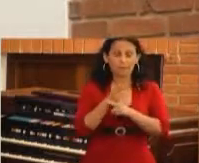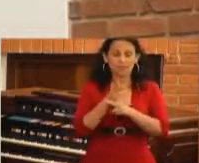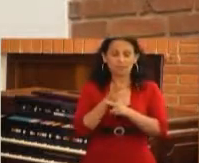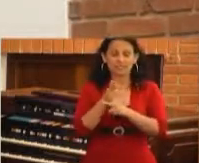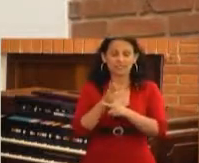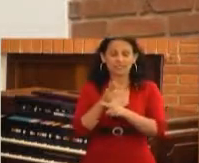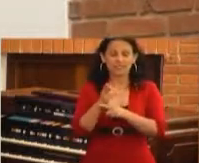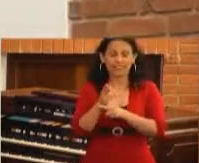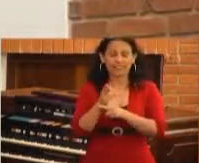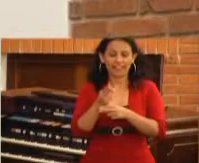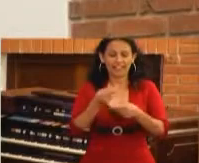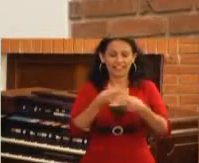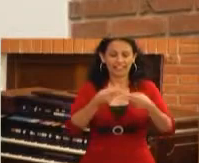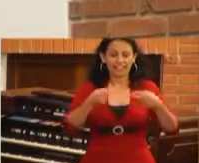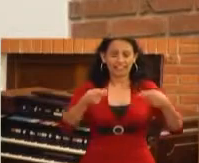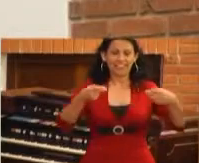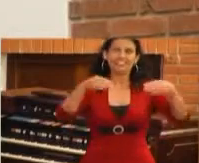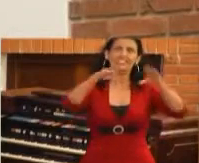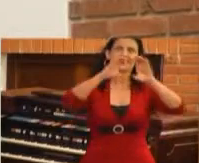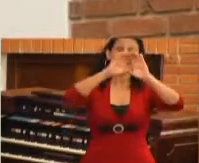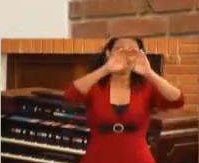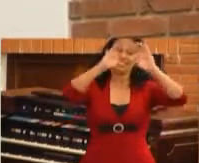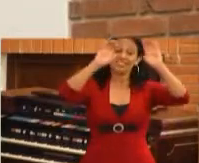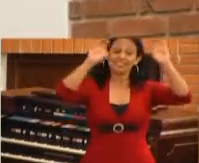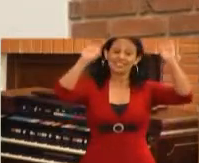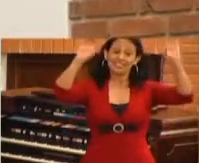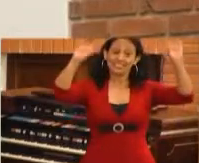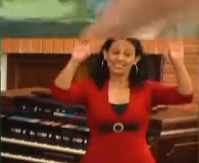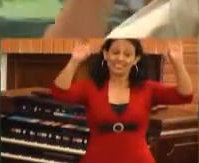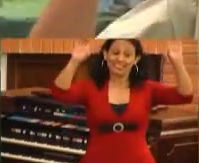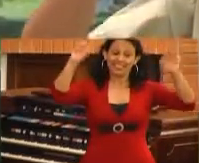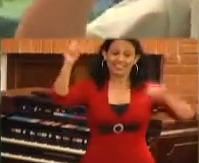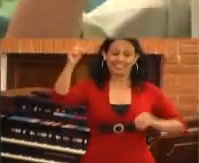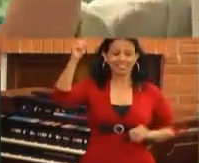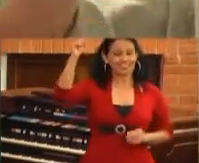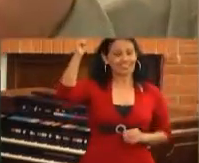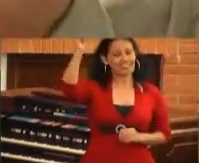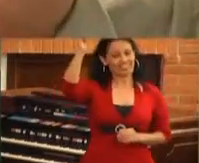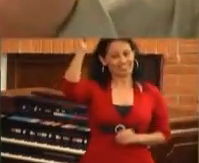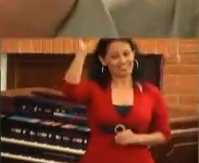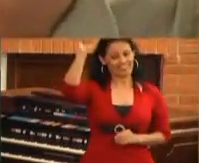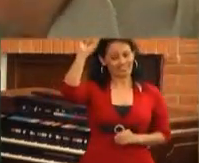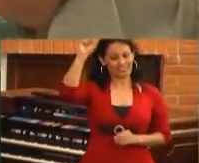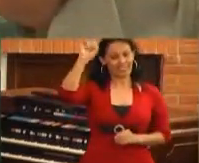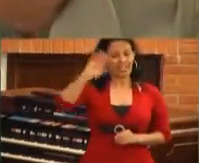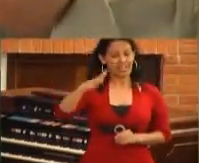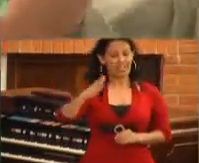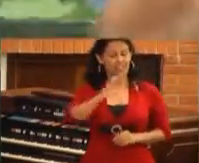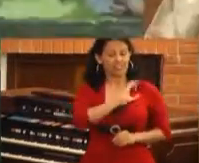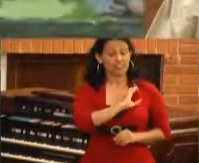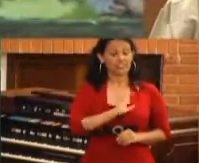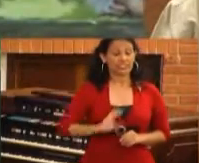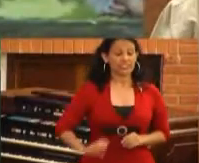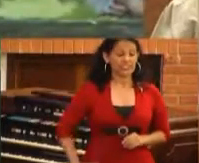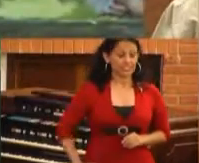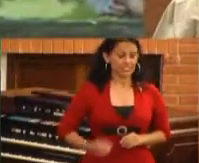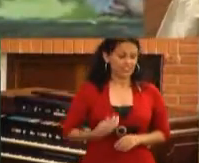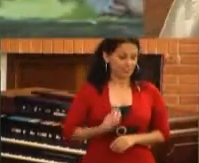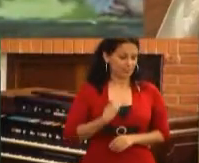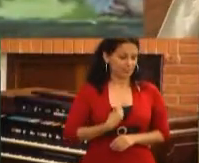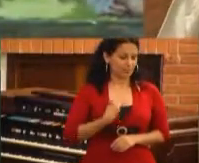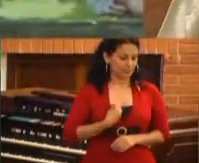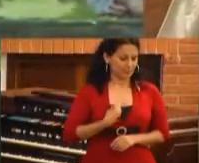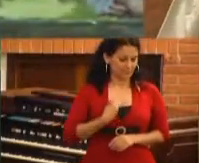o quê? As coisas do alto, onde Cristo vive,